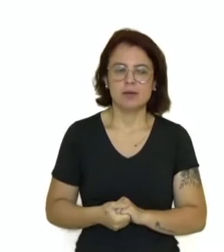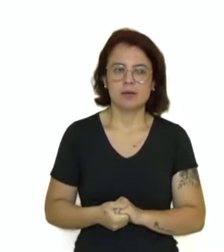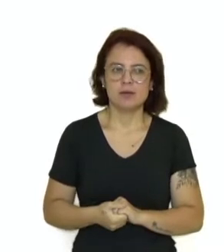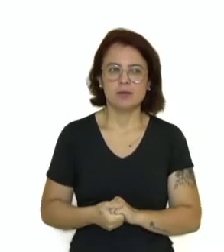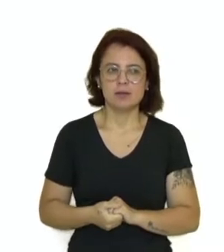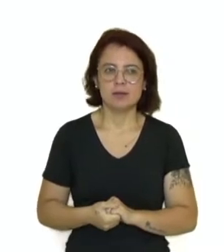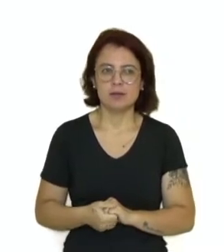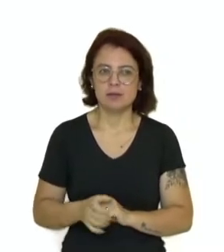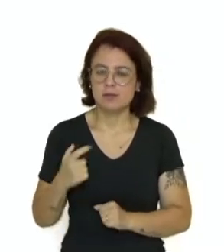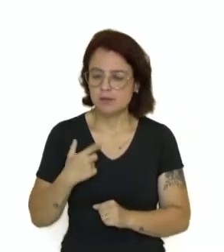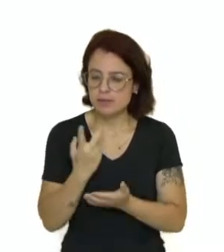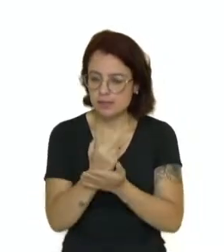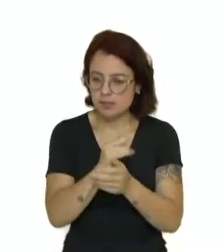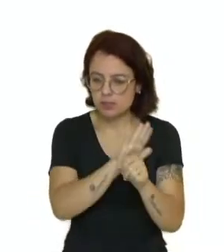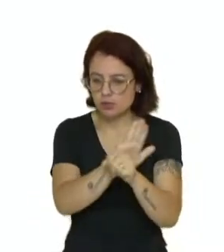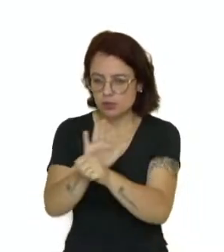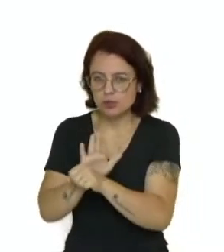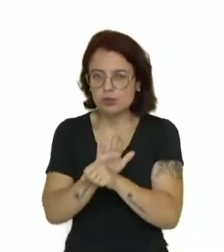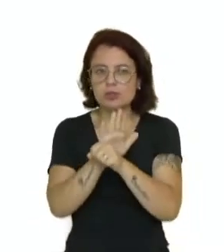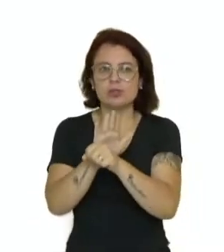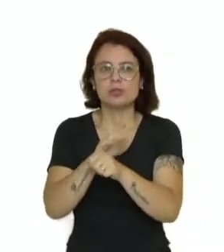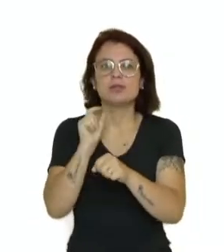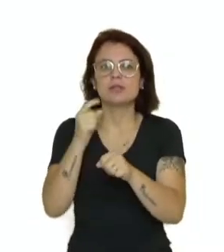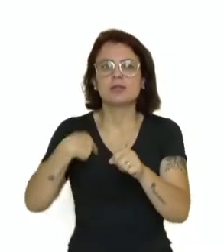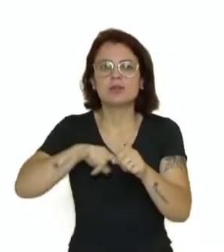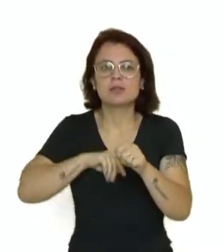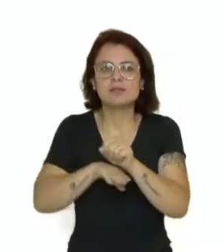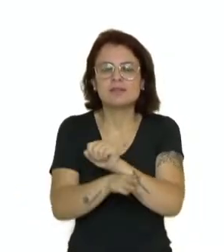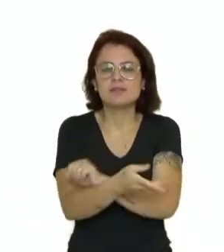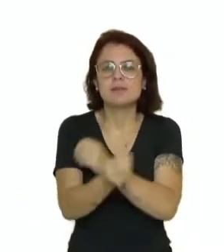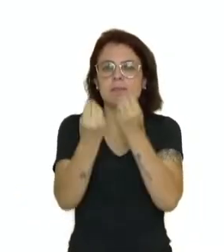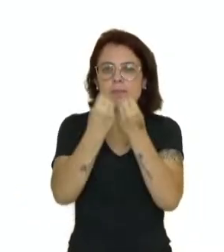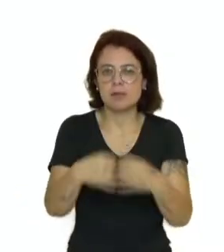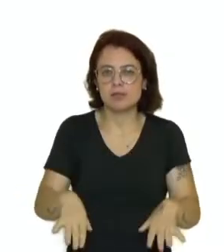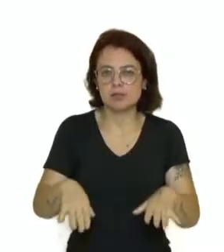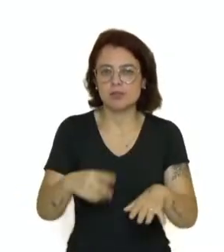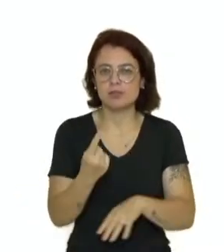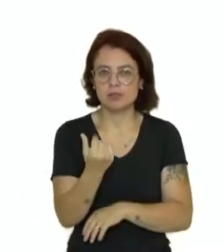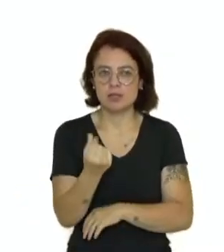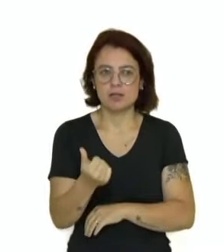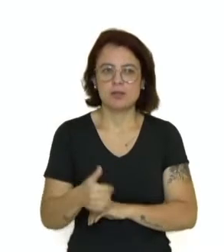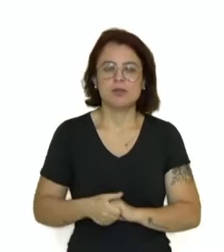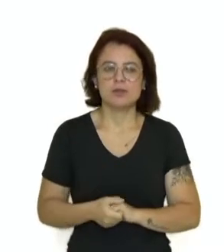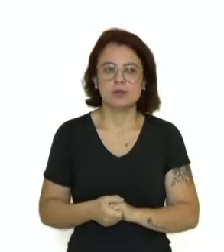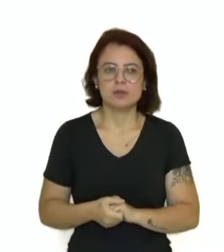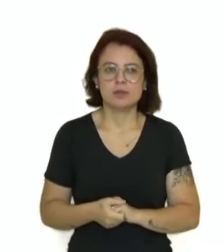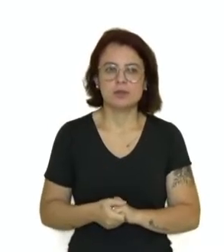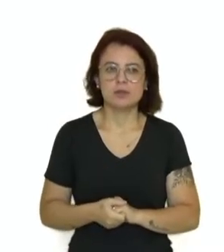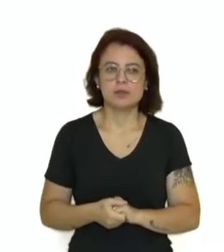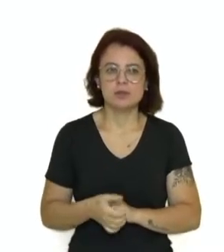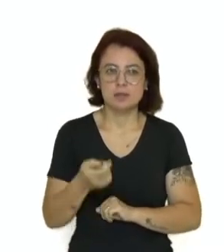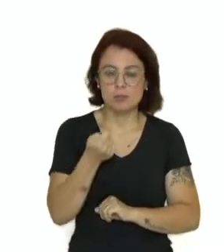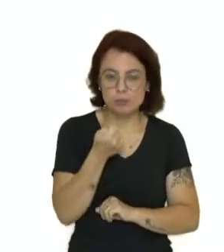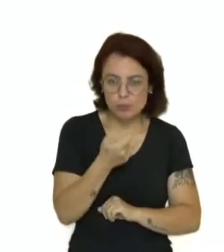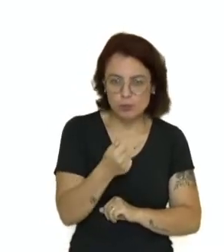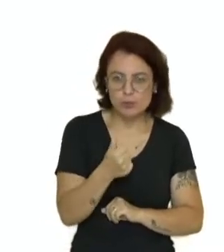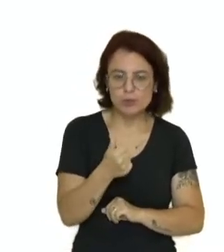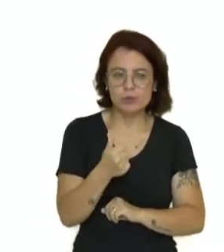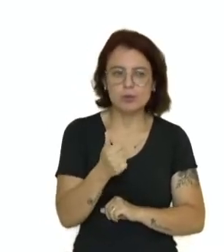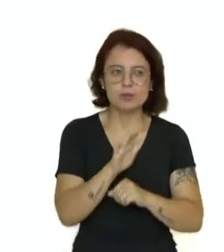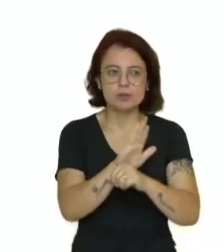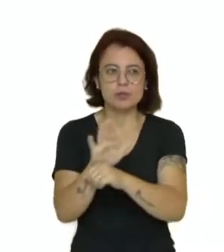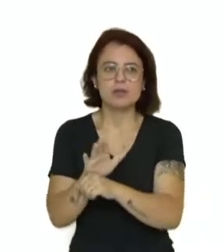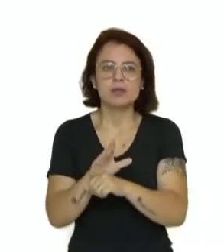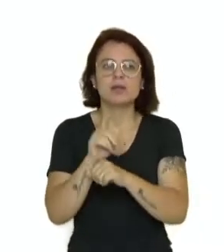muito generoso, você cai no vício de desperdiçar dinheiro. E quando você é pouco generoso, você cai